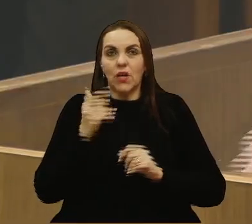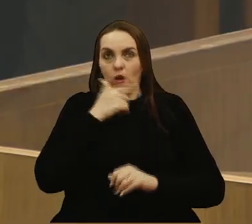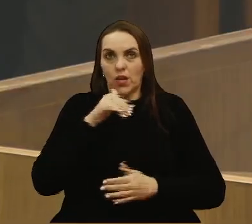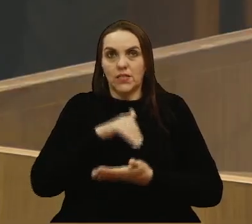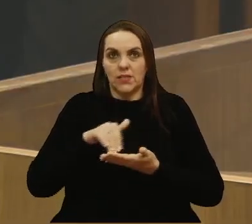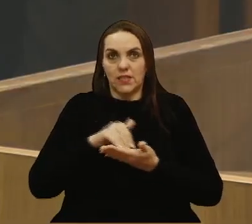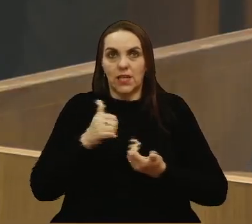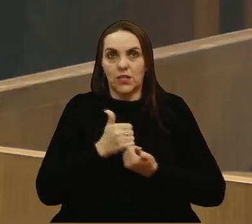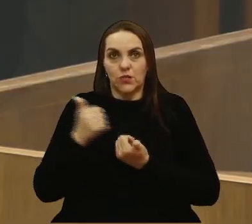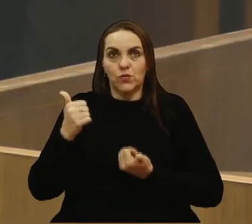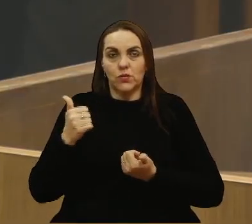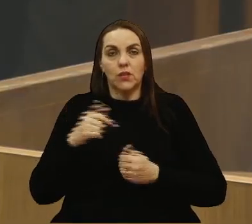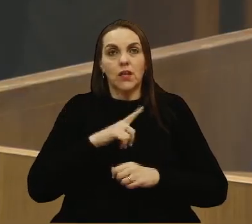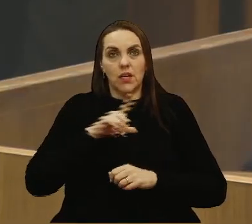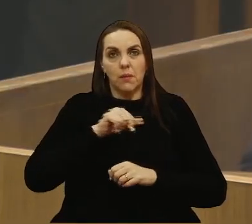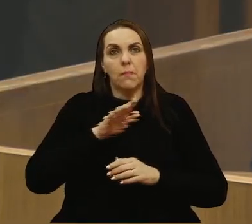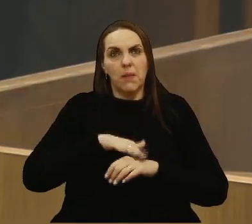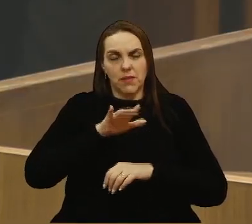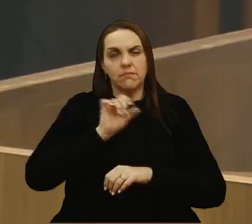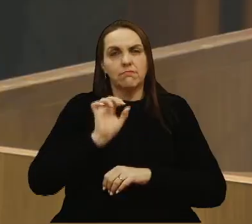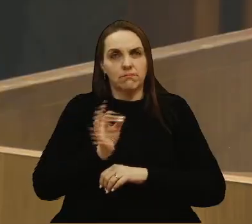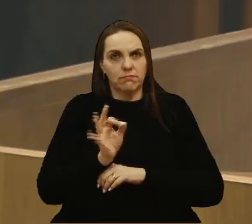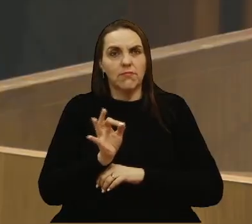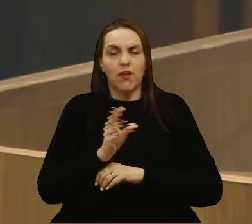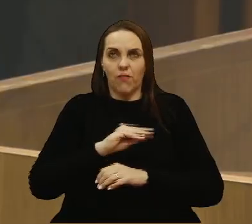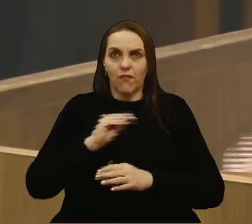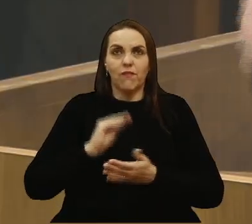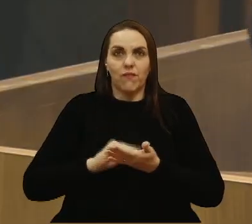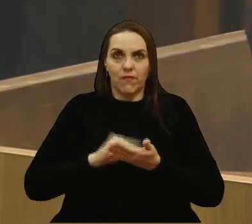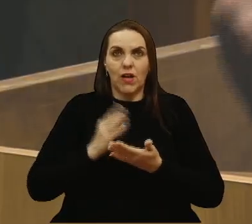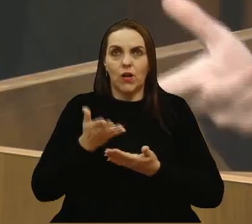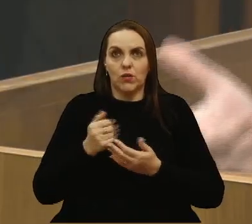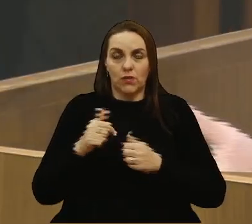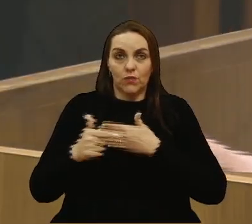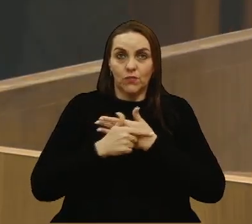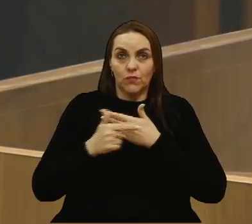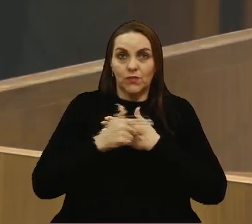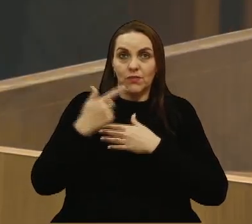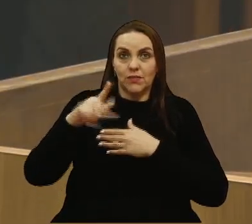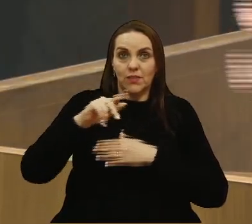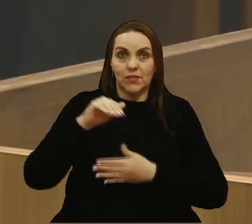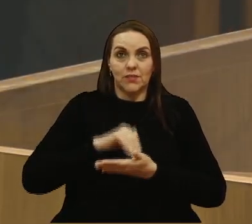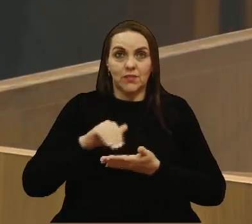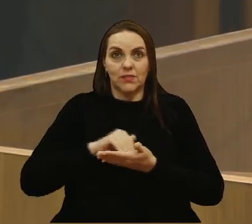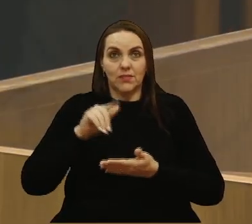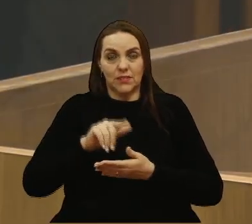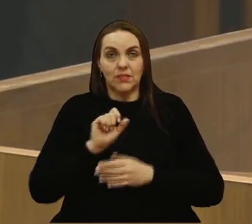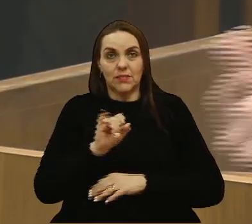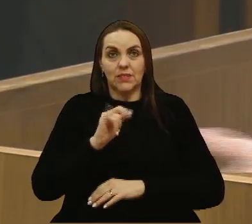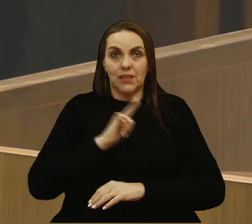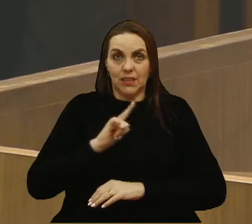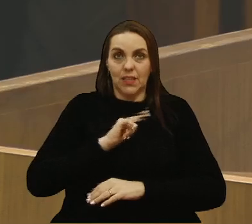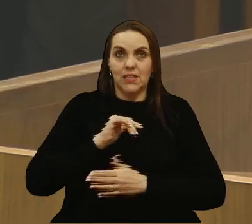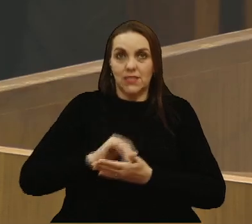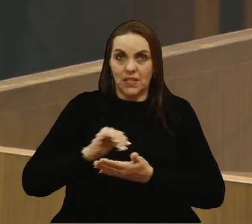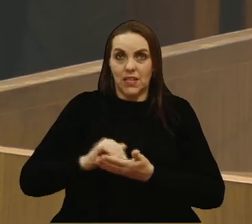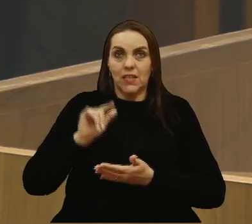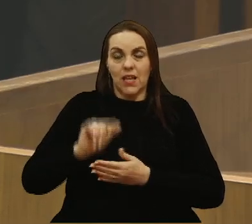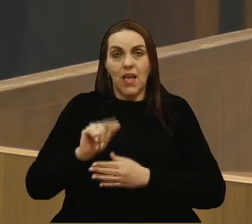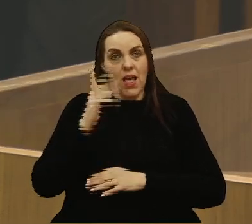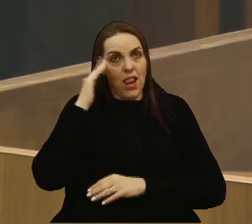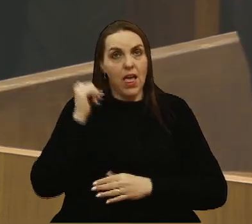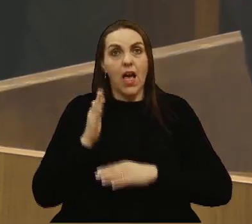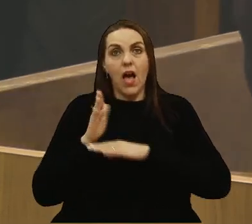adjunta, por mais que, sim, falte também o papel do secretário, né? Porque se tem secretário, que eu saiba, ela é